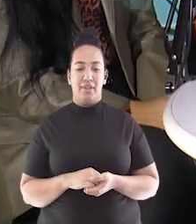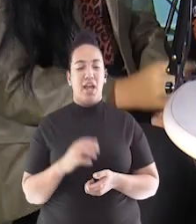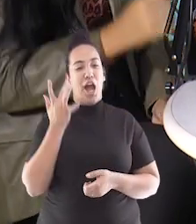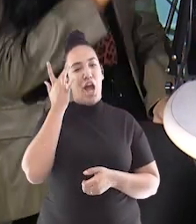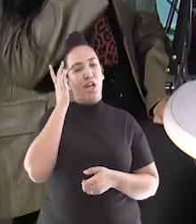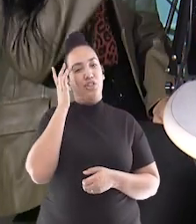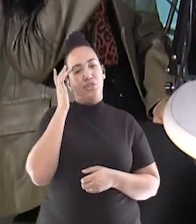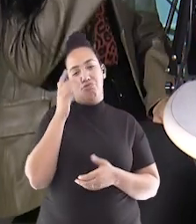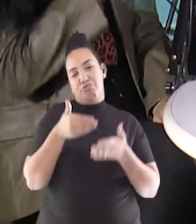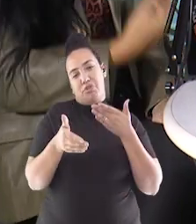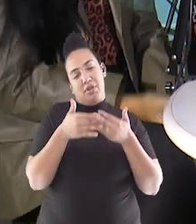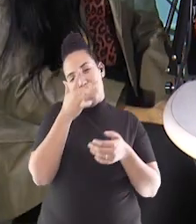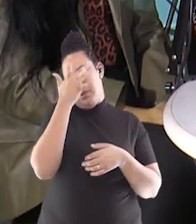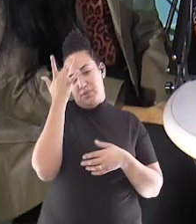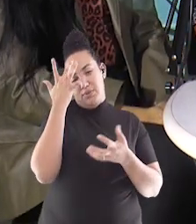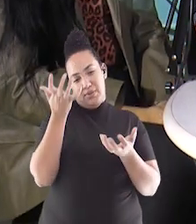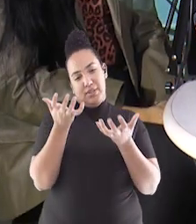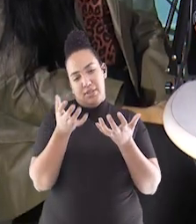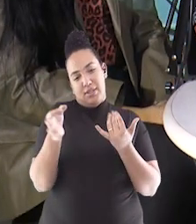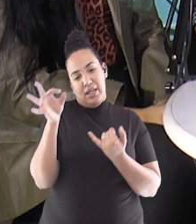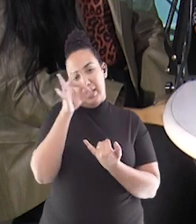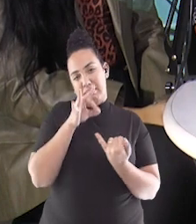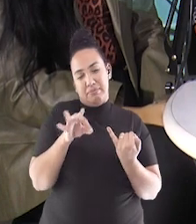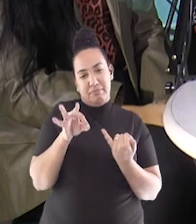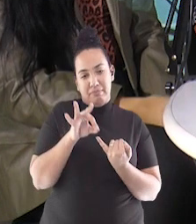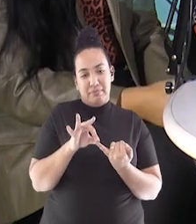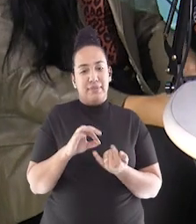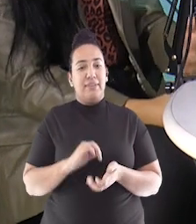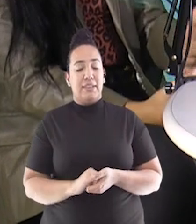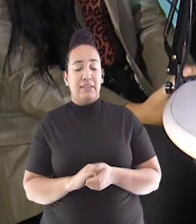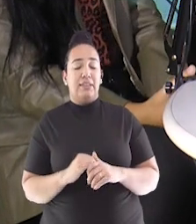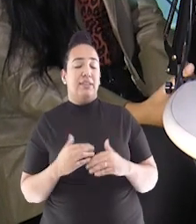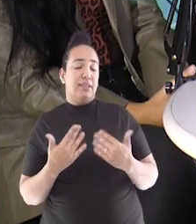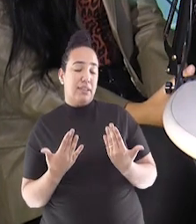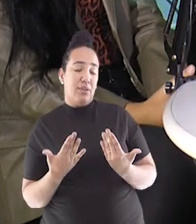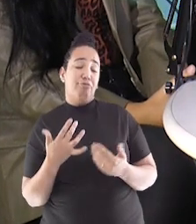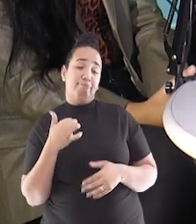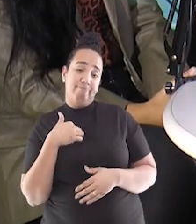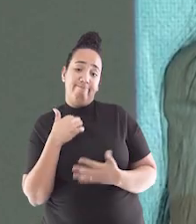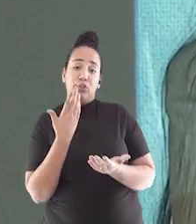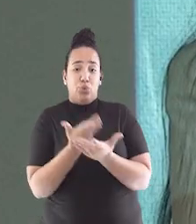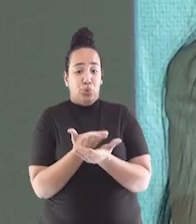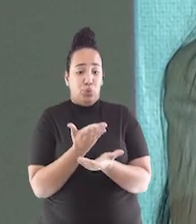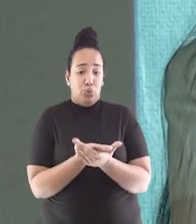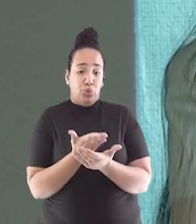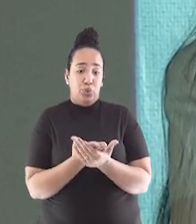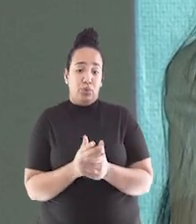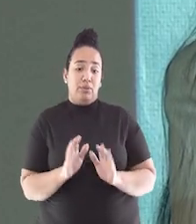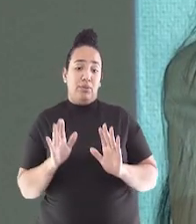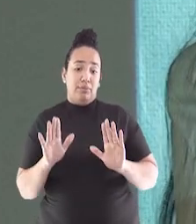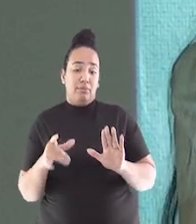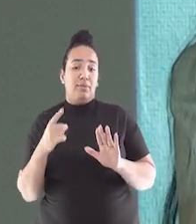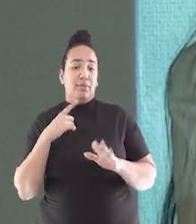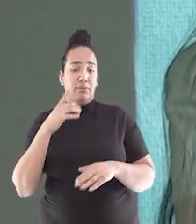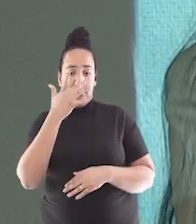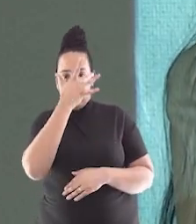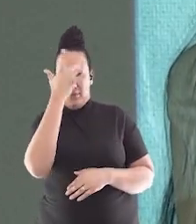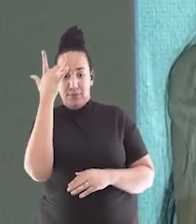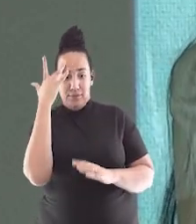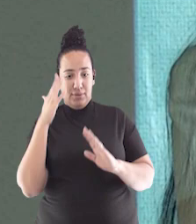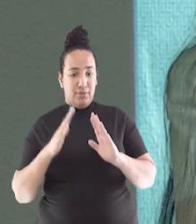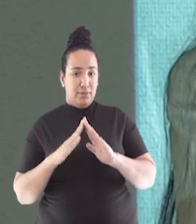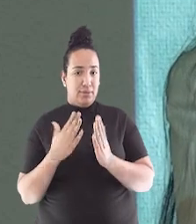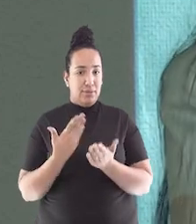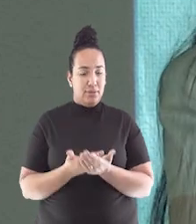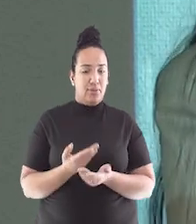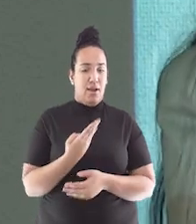IFES. Mas, como posso dizer, eu tô estudando, mas tem gente na